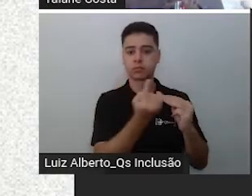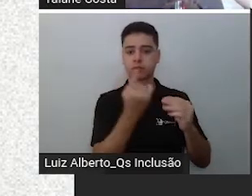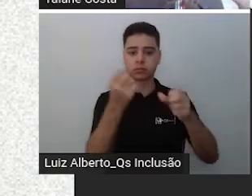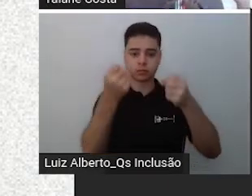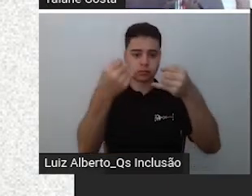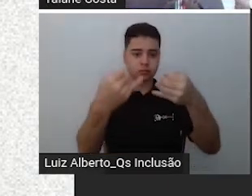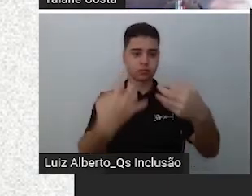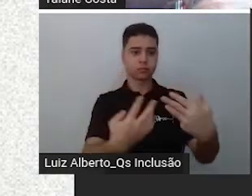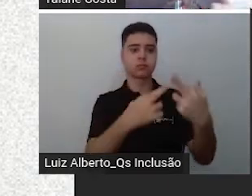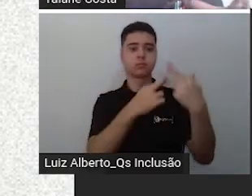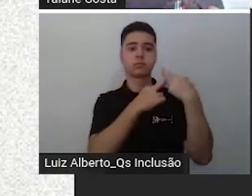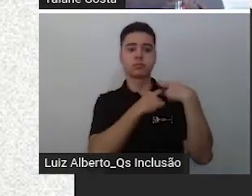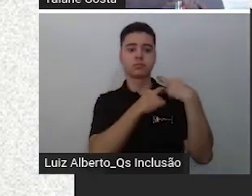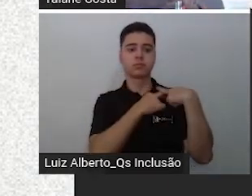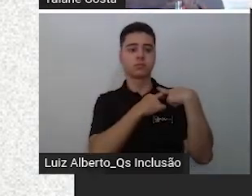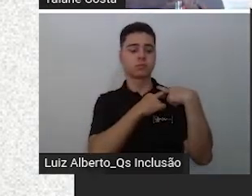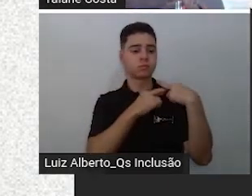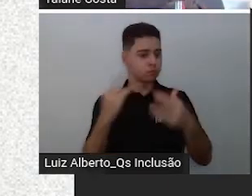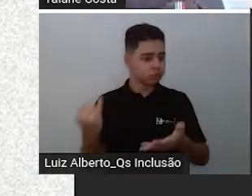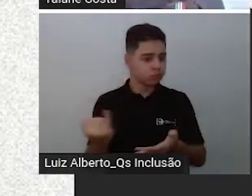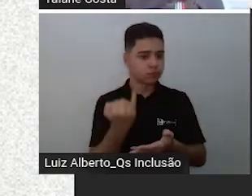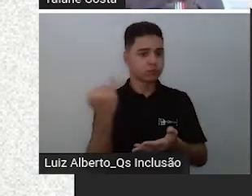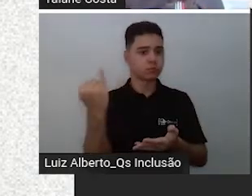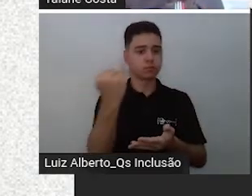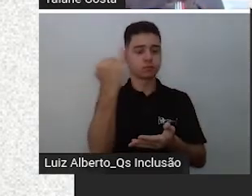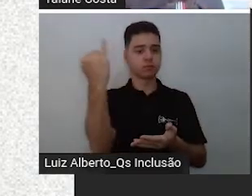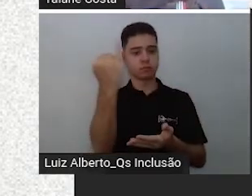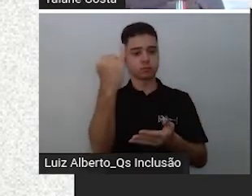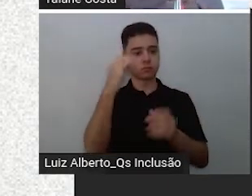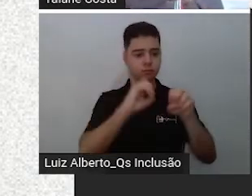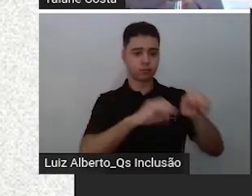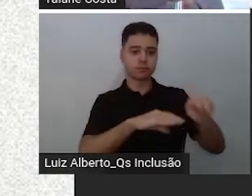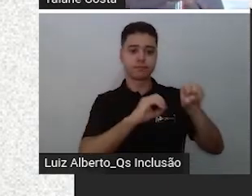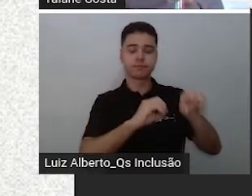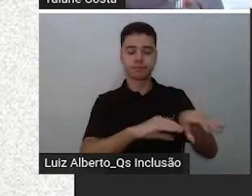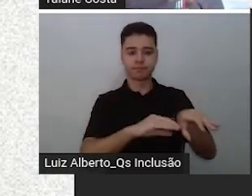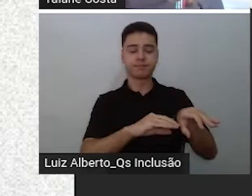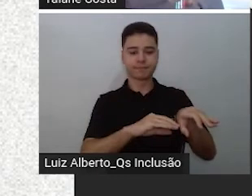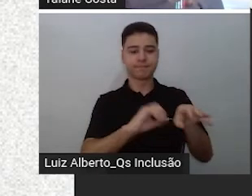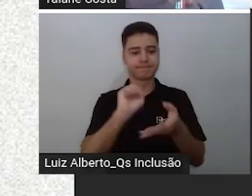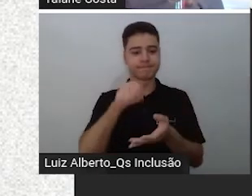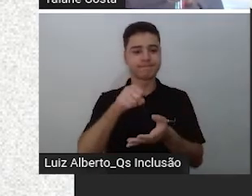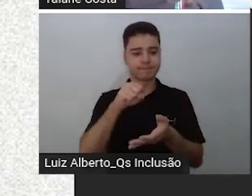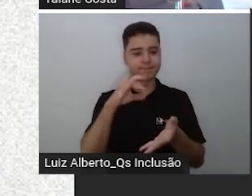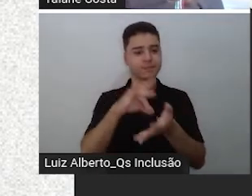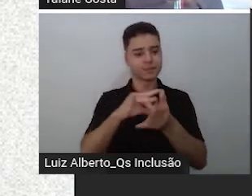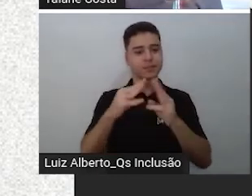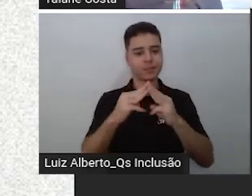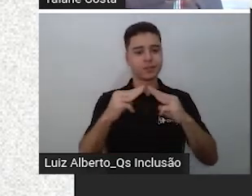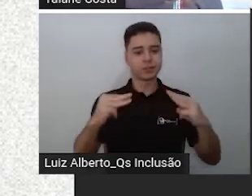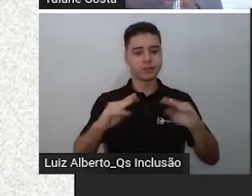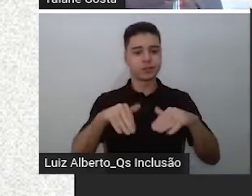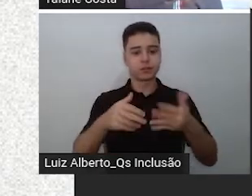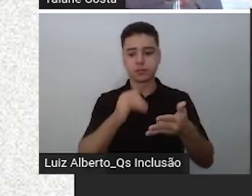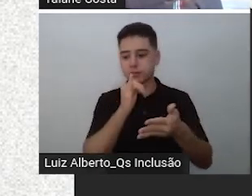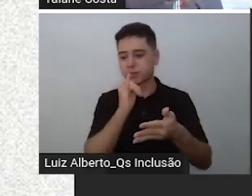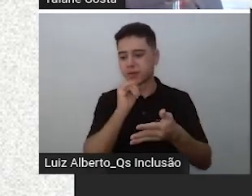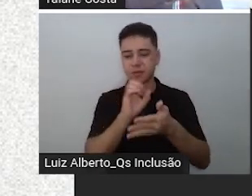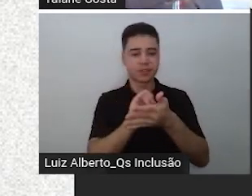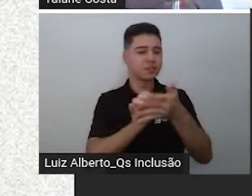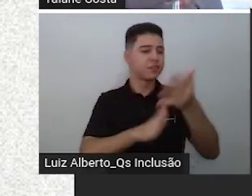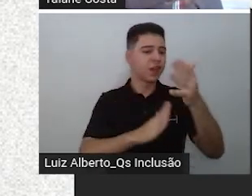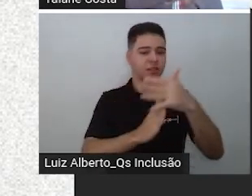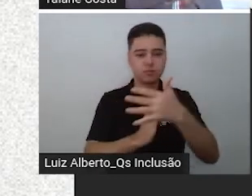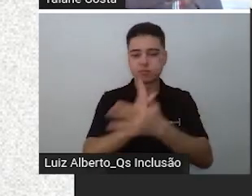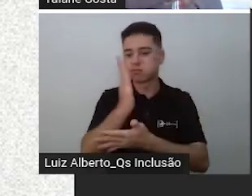função essencial do museu é a educação, né? Vai além das atividades de